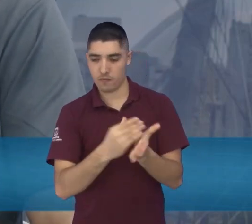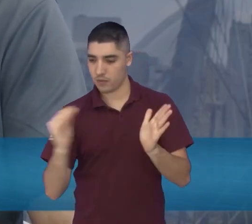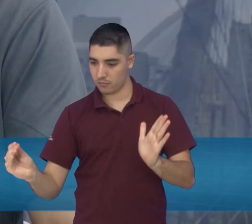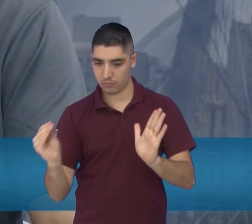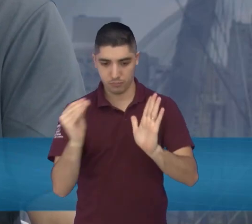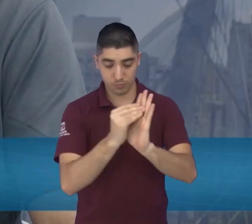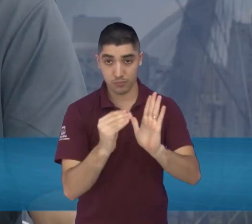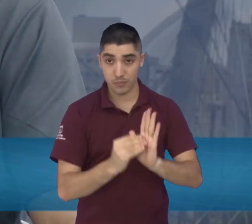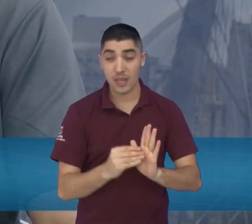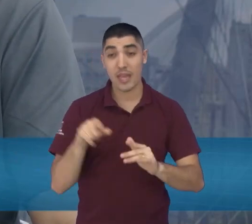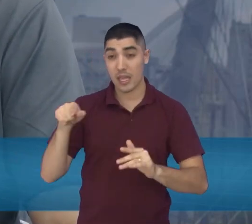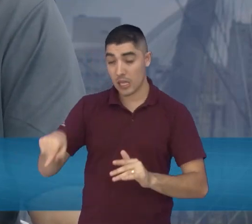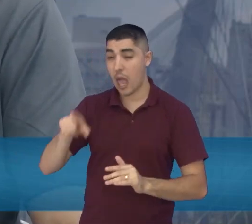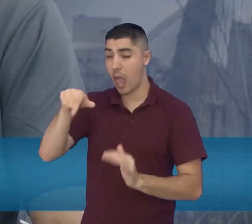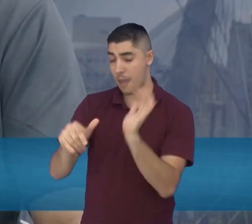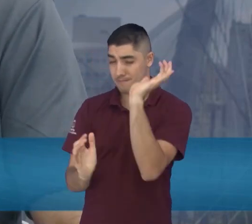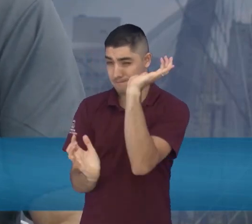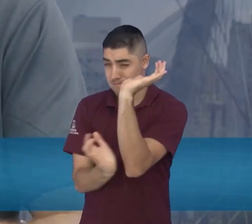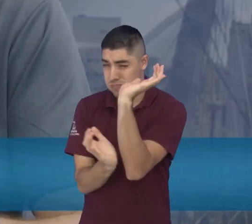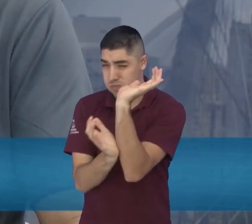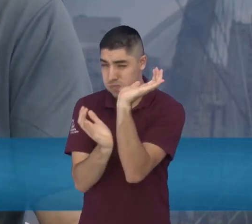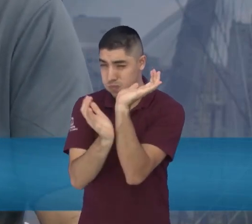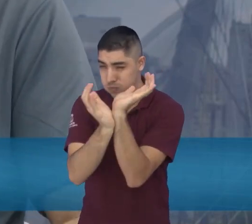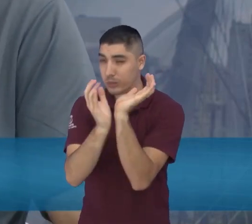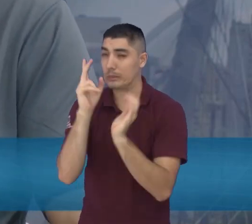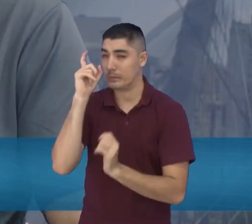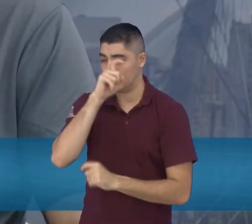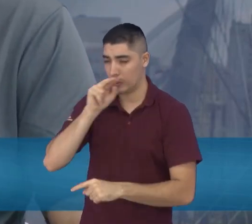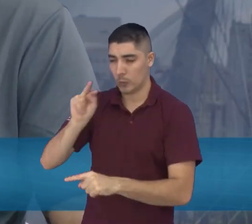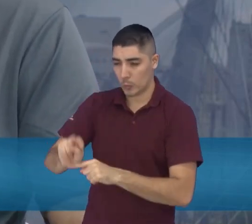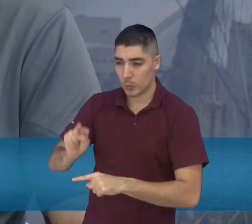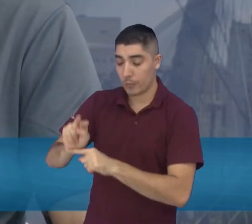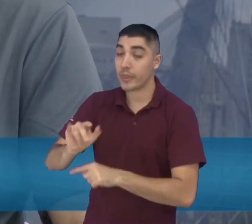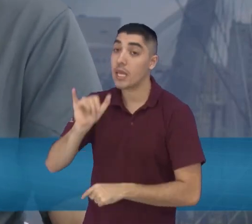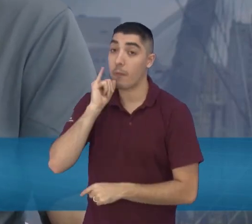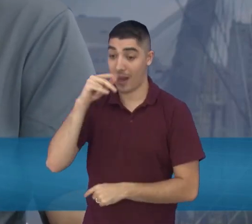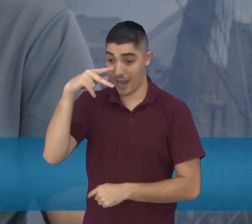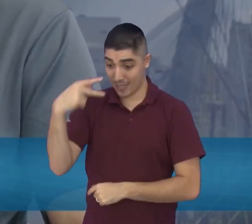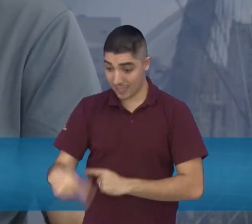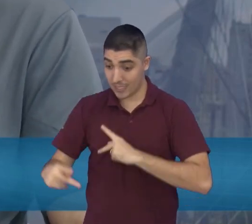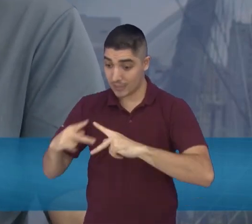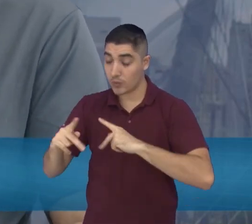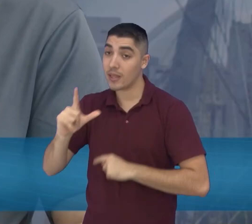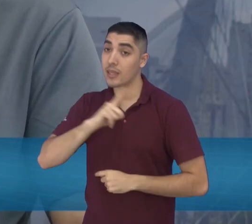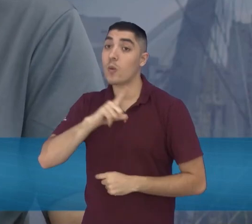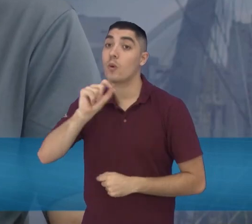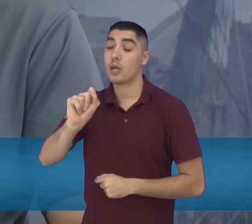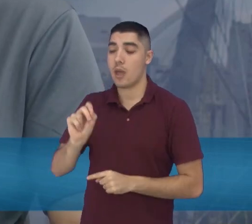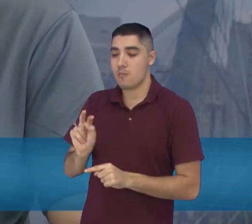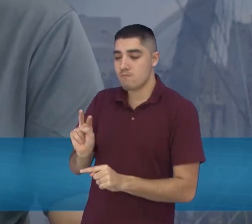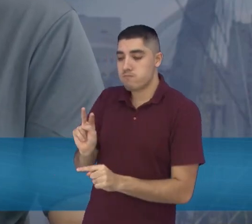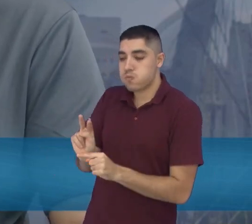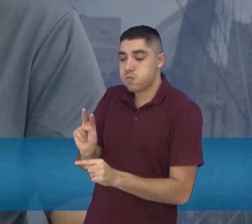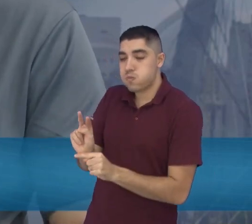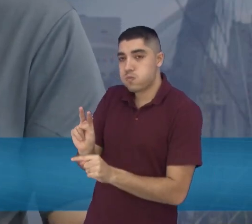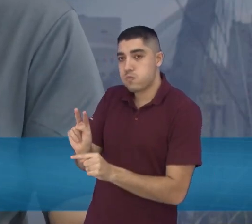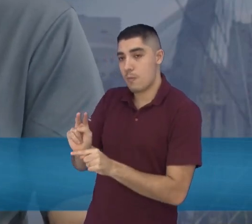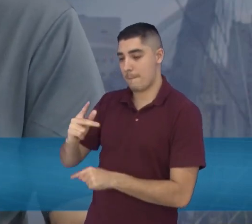se efetivar essa preservação. Em São José, nós temos a figura da preservação. Os bens das